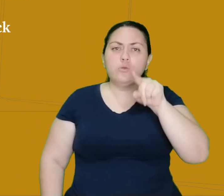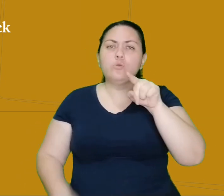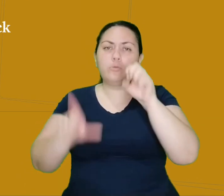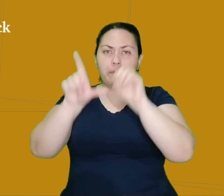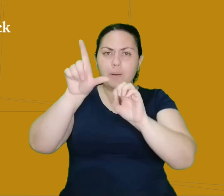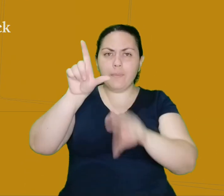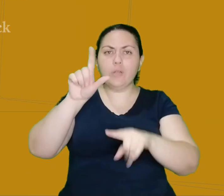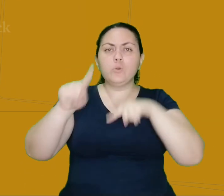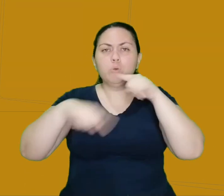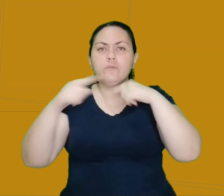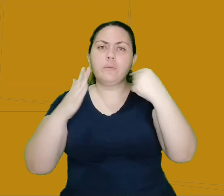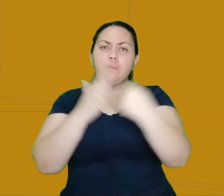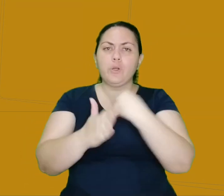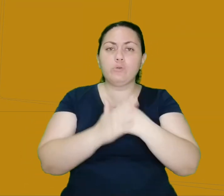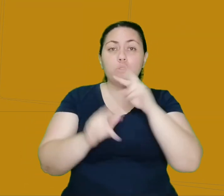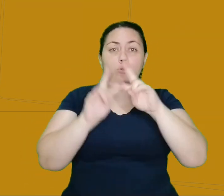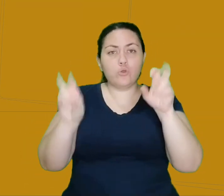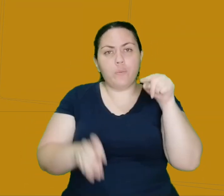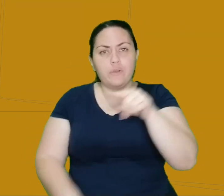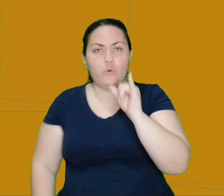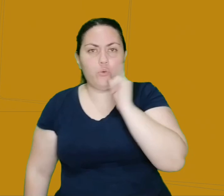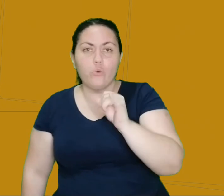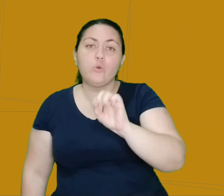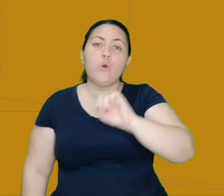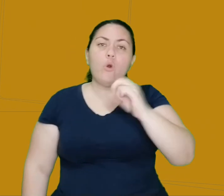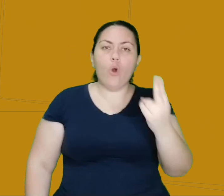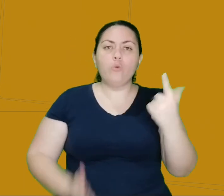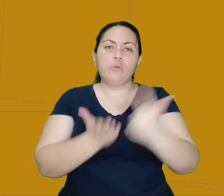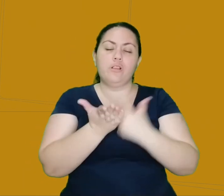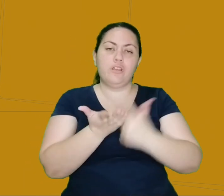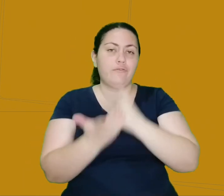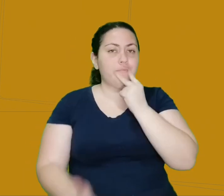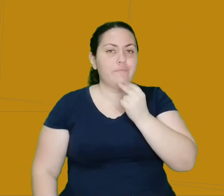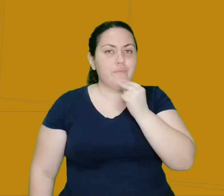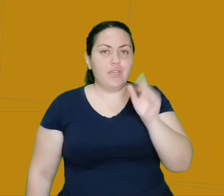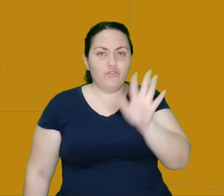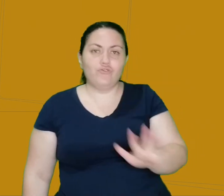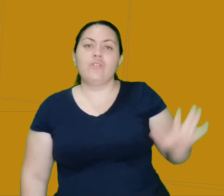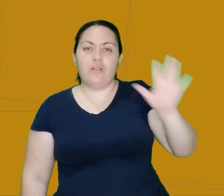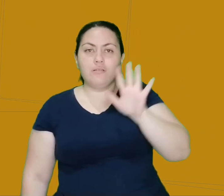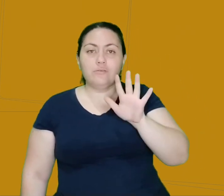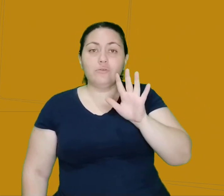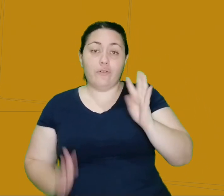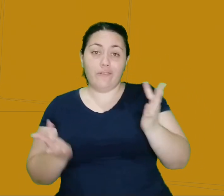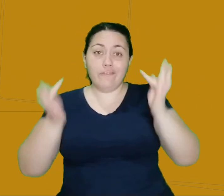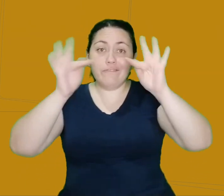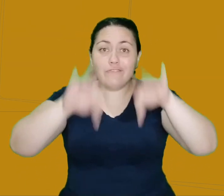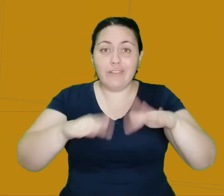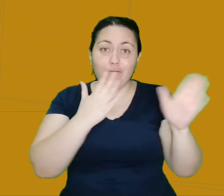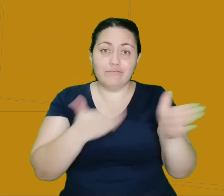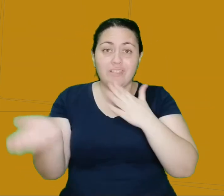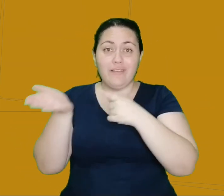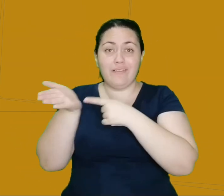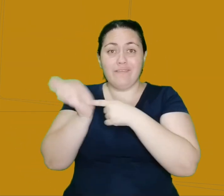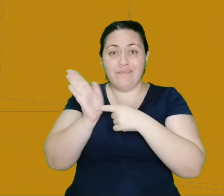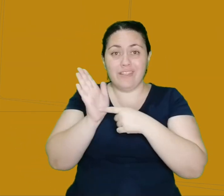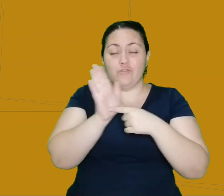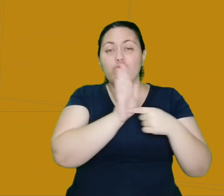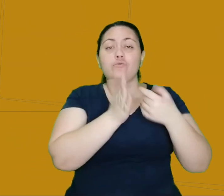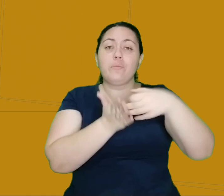dúvidas e perguntas sobre esse conto ou sobre a obra do Machado de Assis. Ao final da série